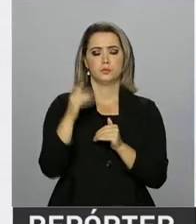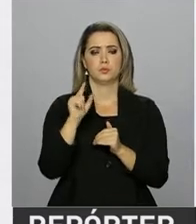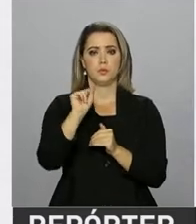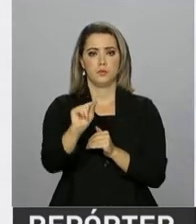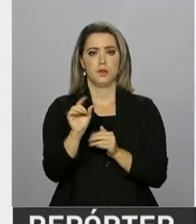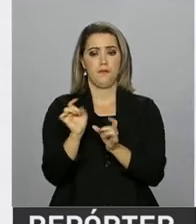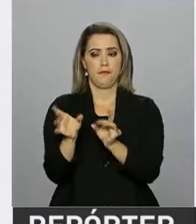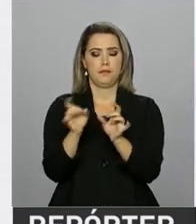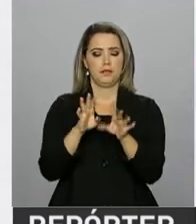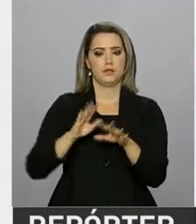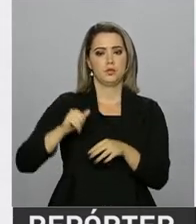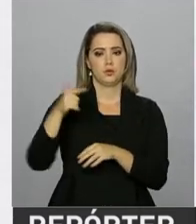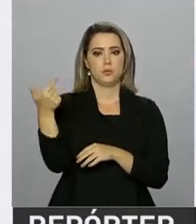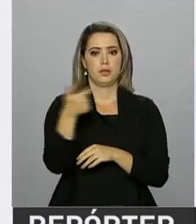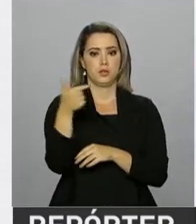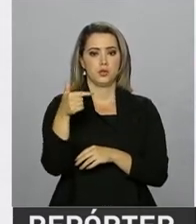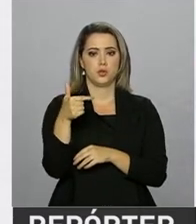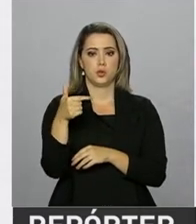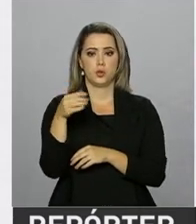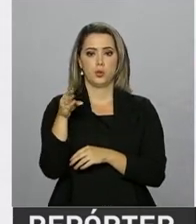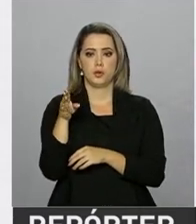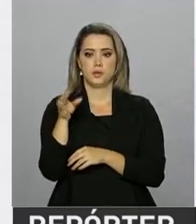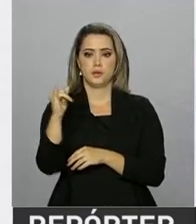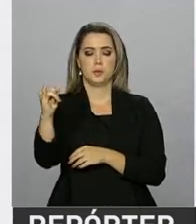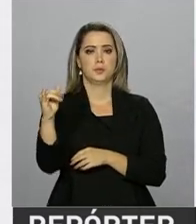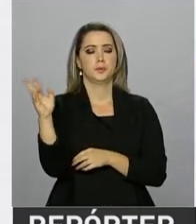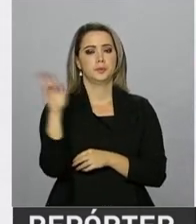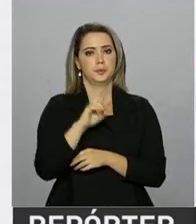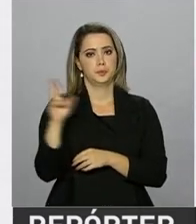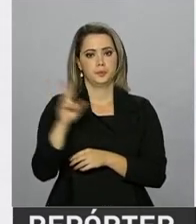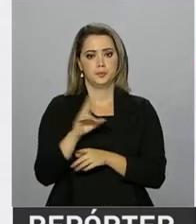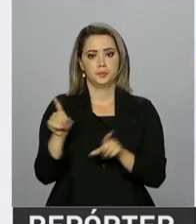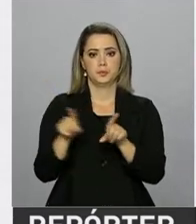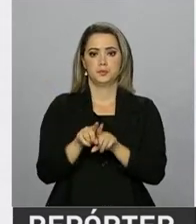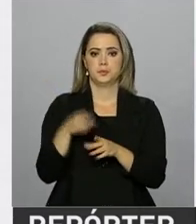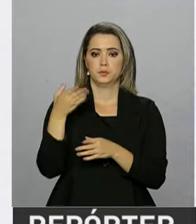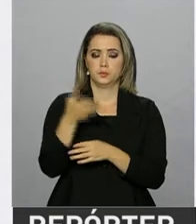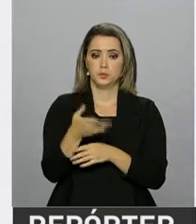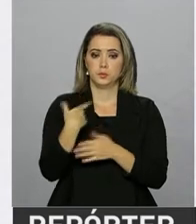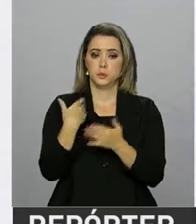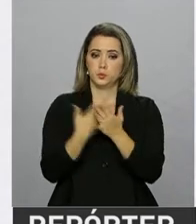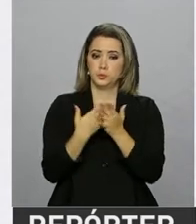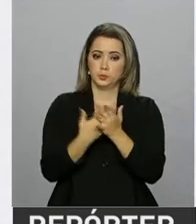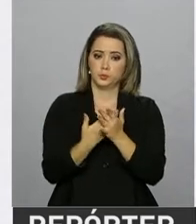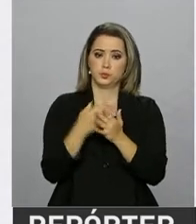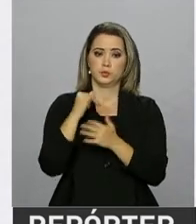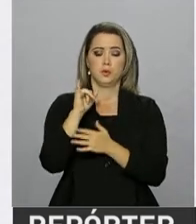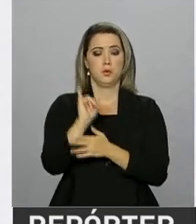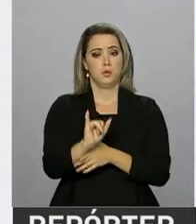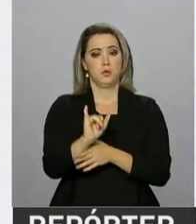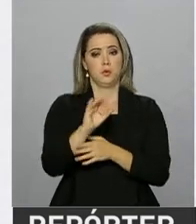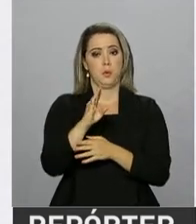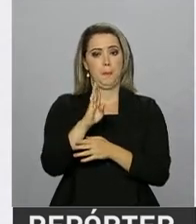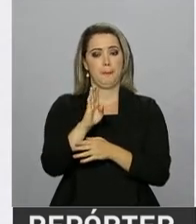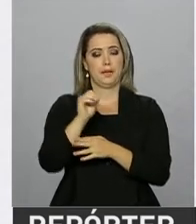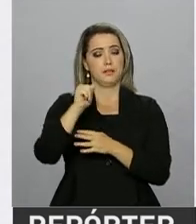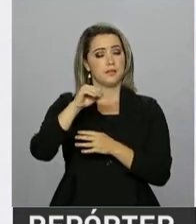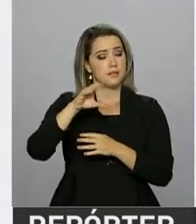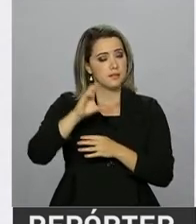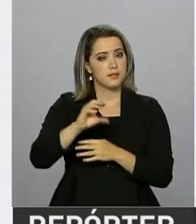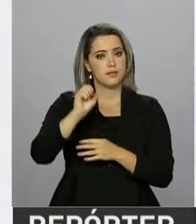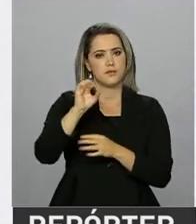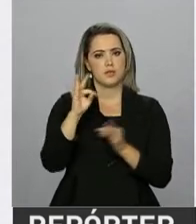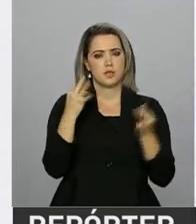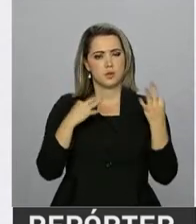nas vendas de 2 bilhões de 650 milhões de reais segundo o estudo da confederação nacional de bens serviços e turismo